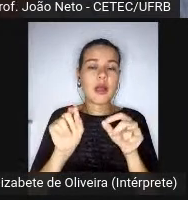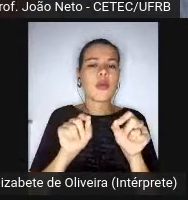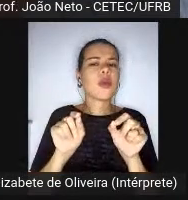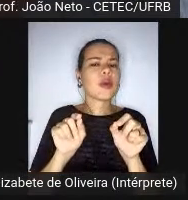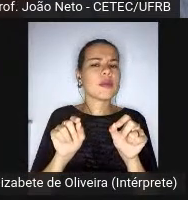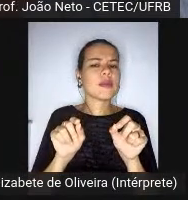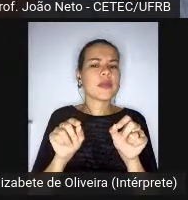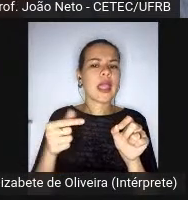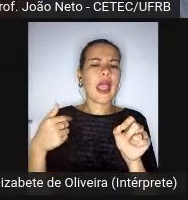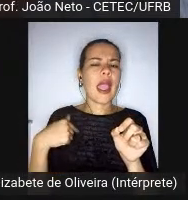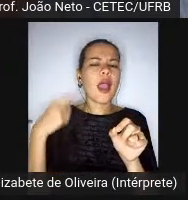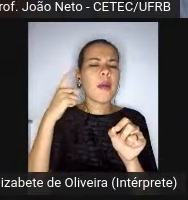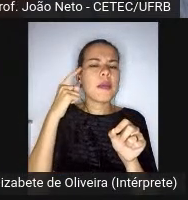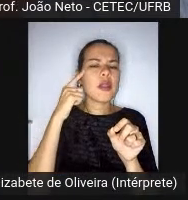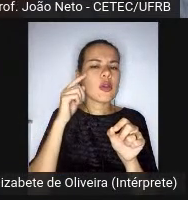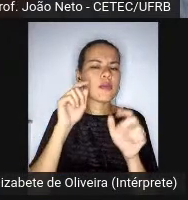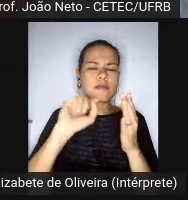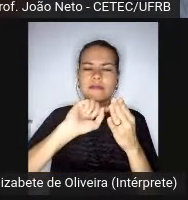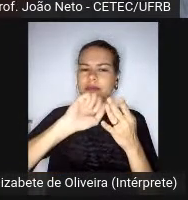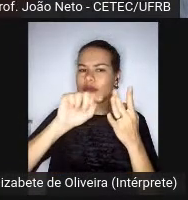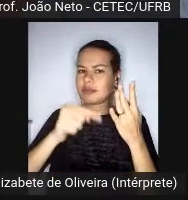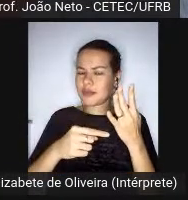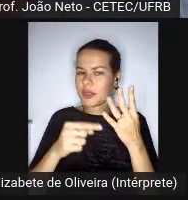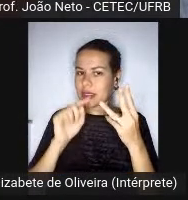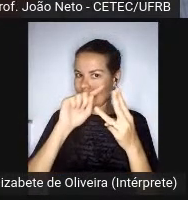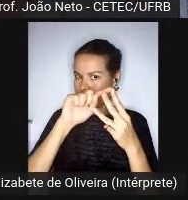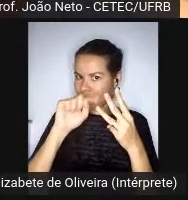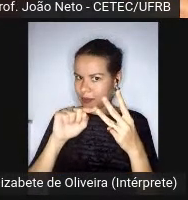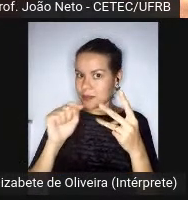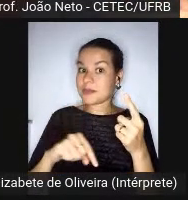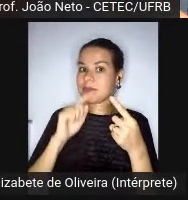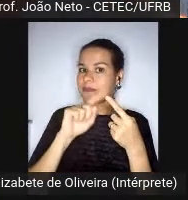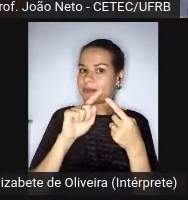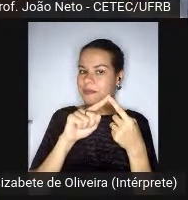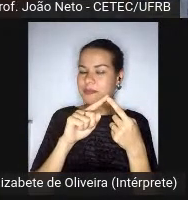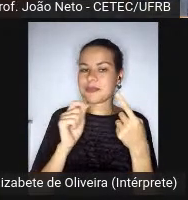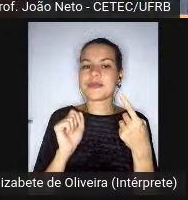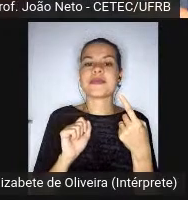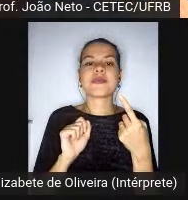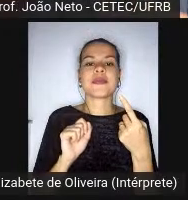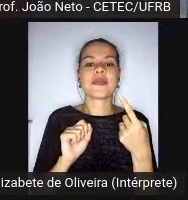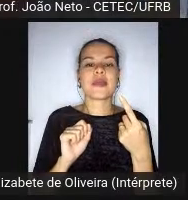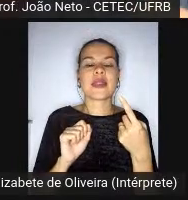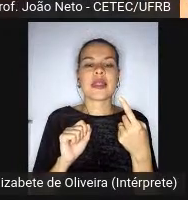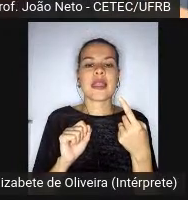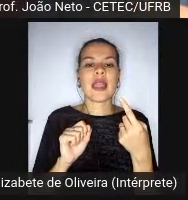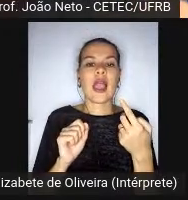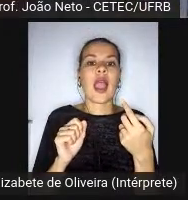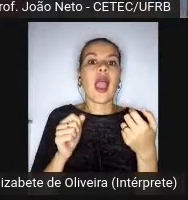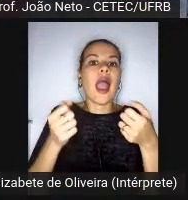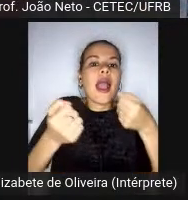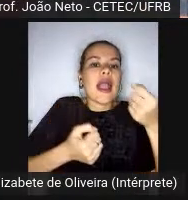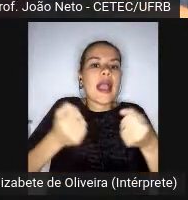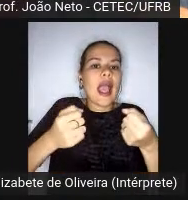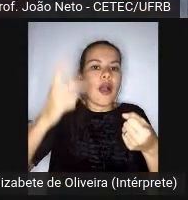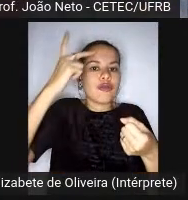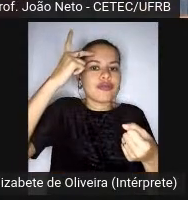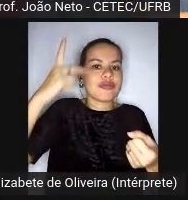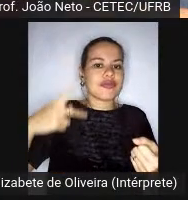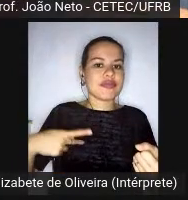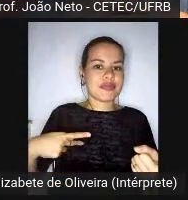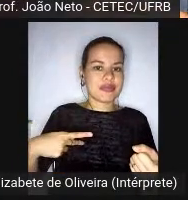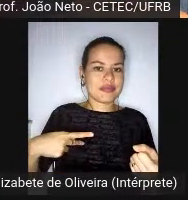aind Cária de alguns de cada três O primeiro é a vinda dos carros autônomos